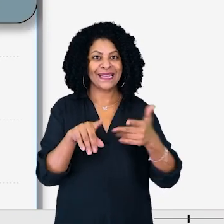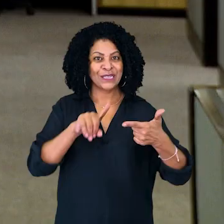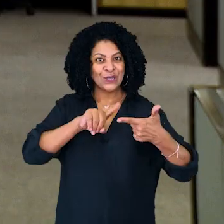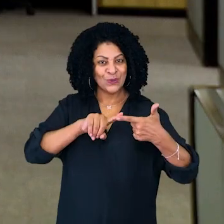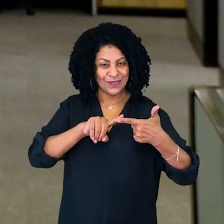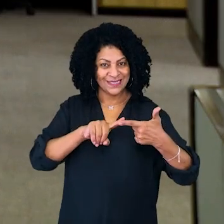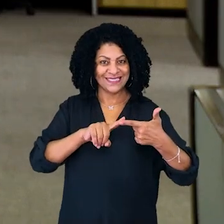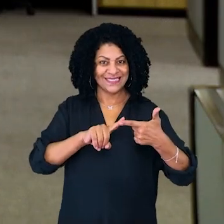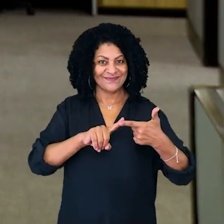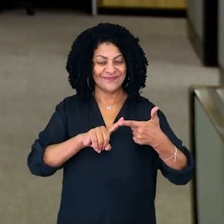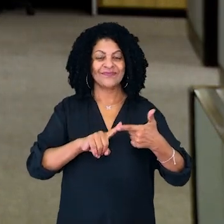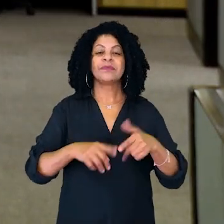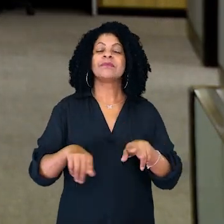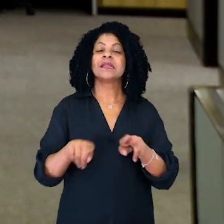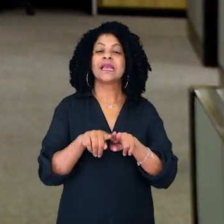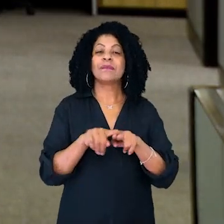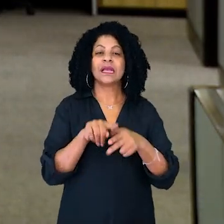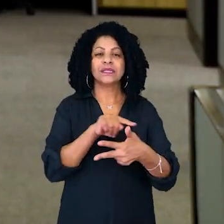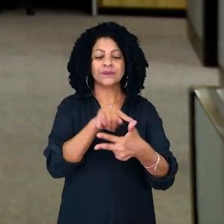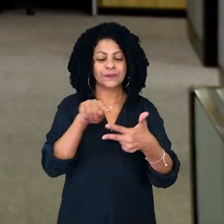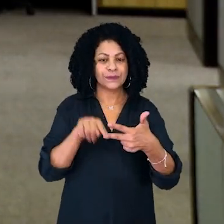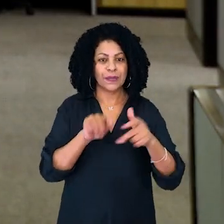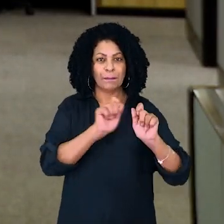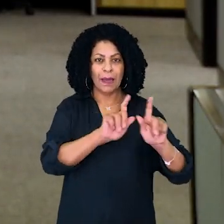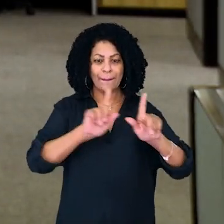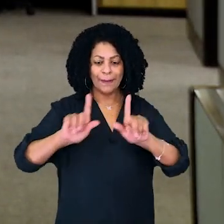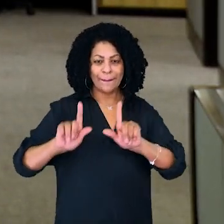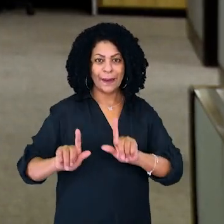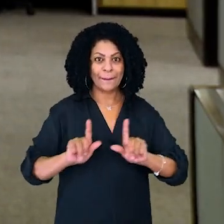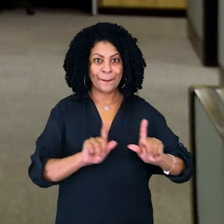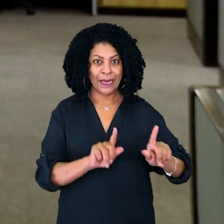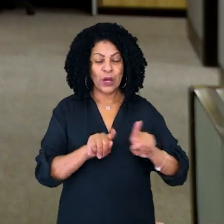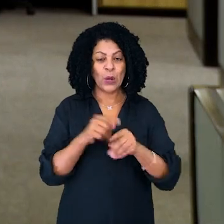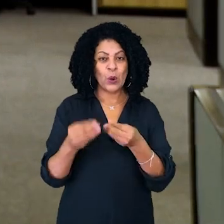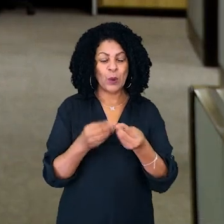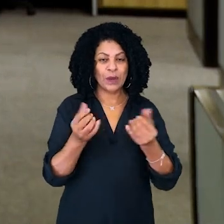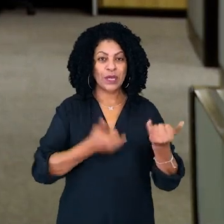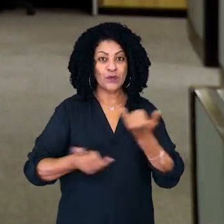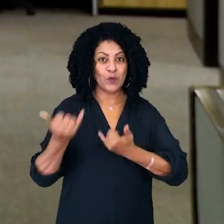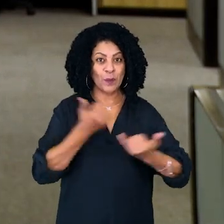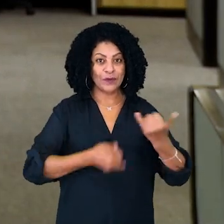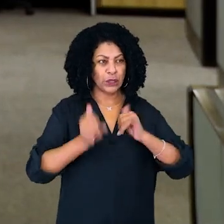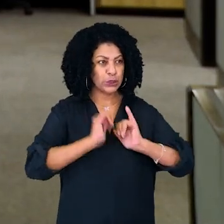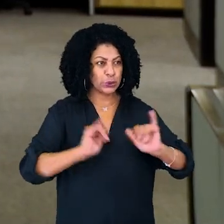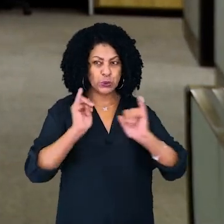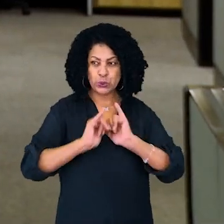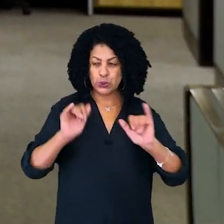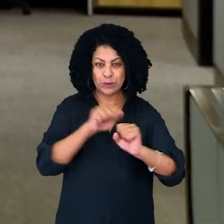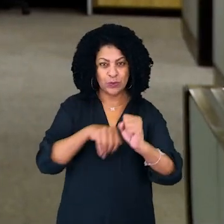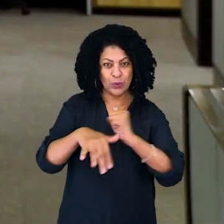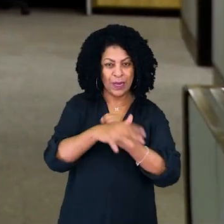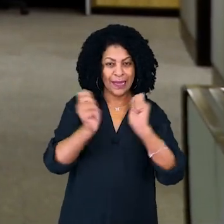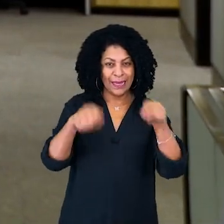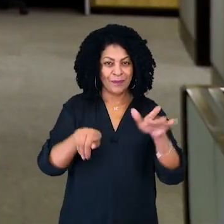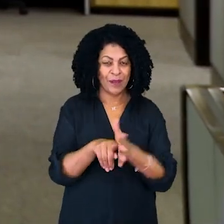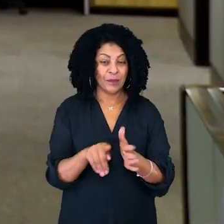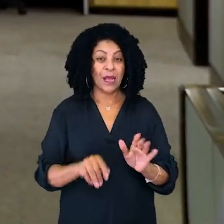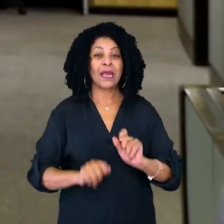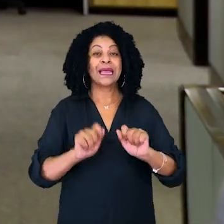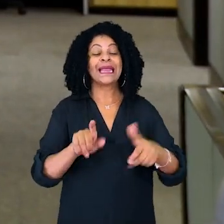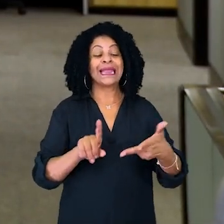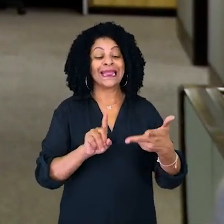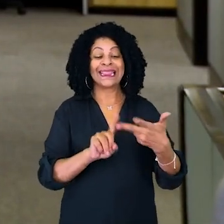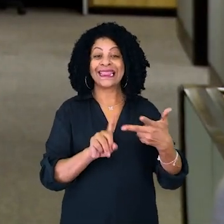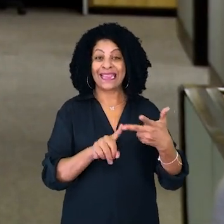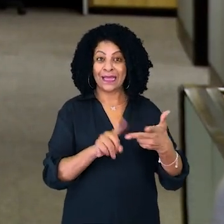2. Em relação a esses painéis voltados para prestar informações à sociedade, nós temos o